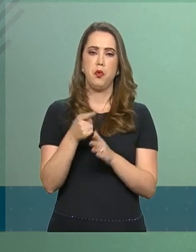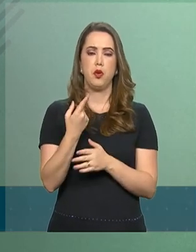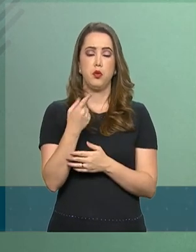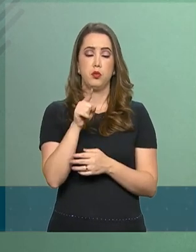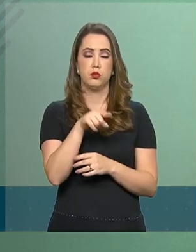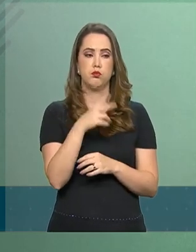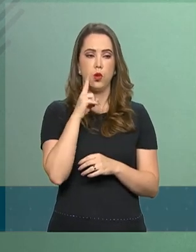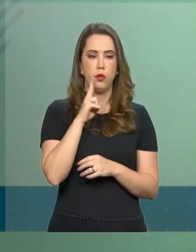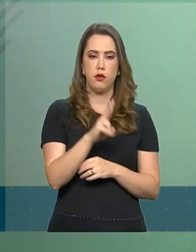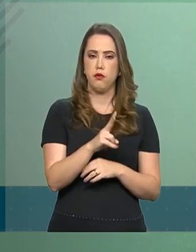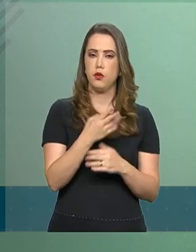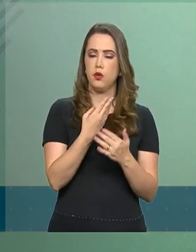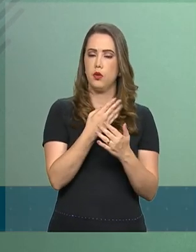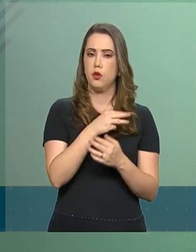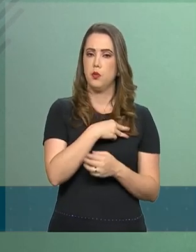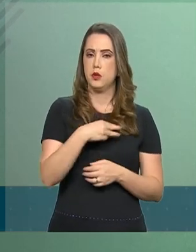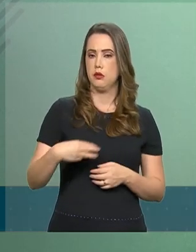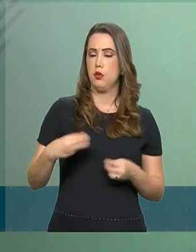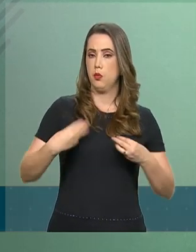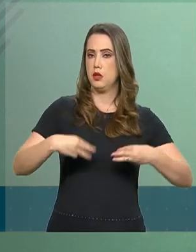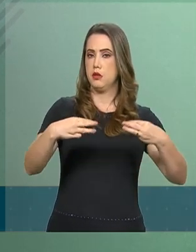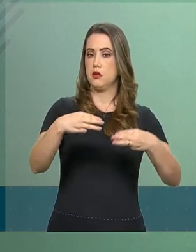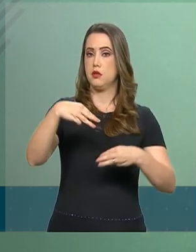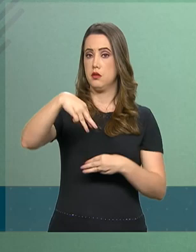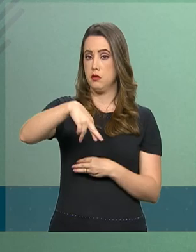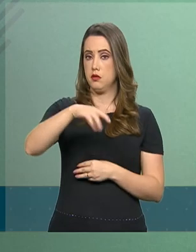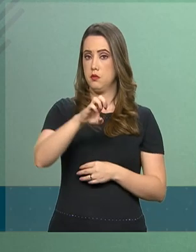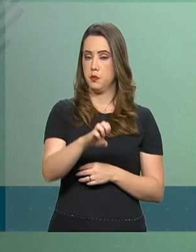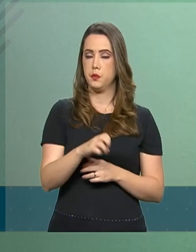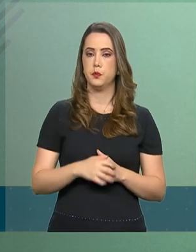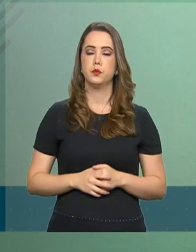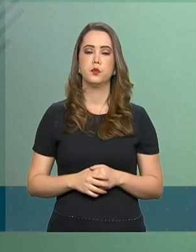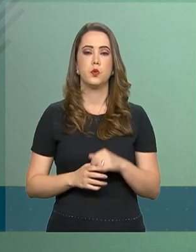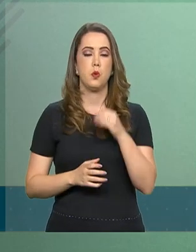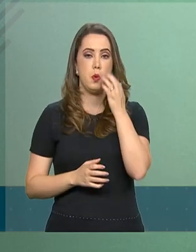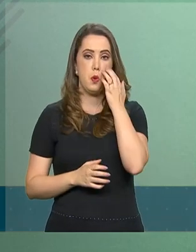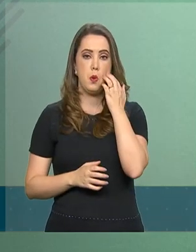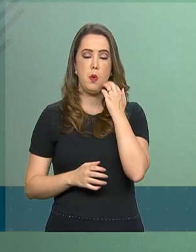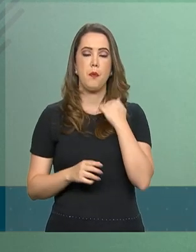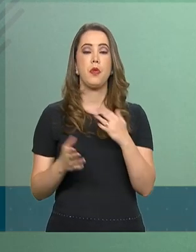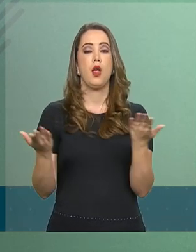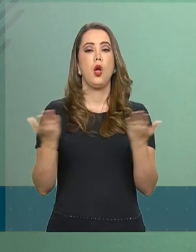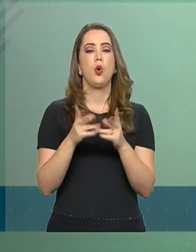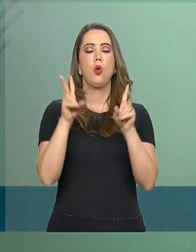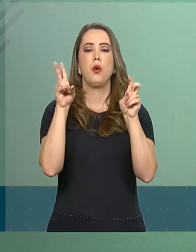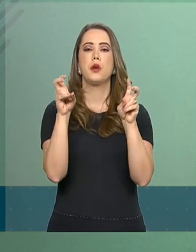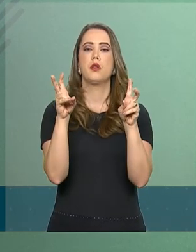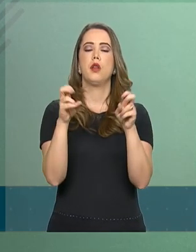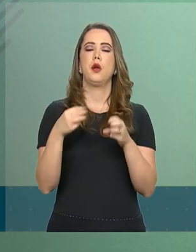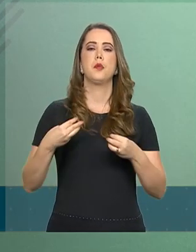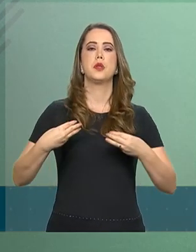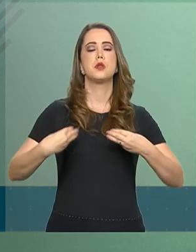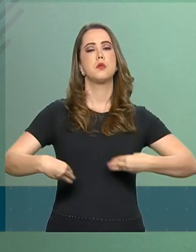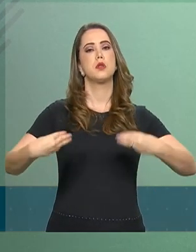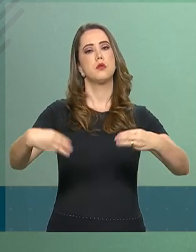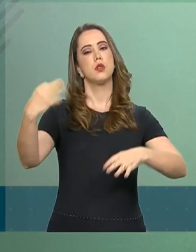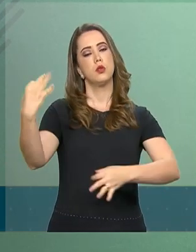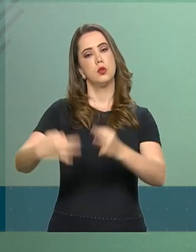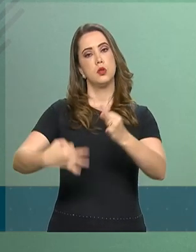relações exteriores assuntos do ministério da justiça e segurança pública